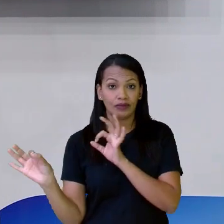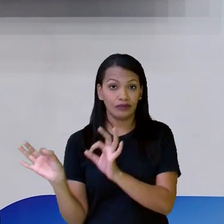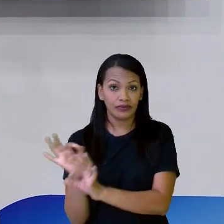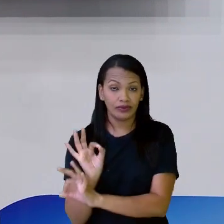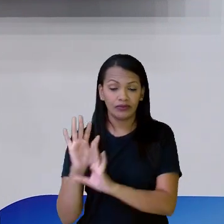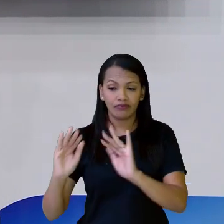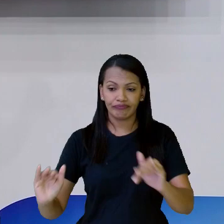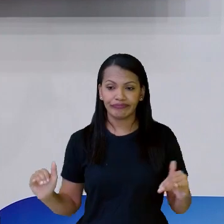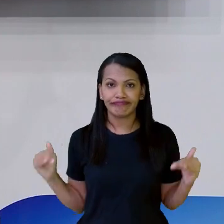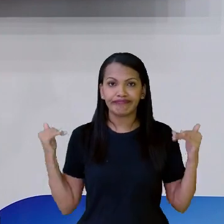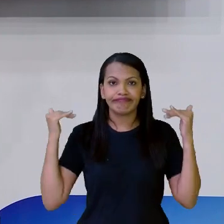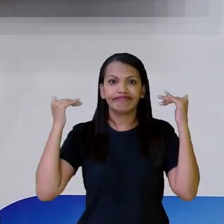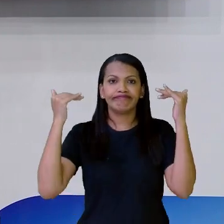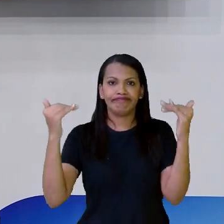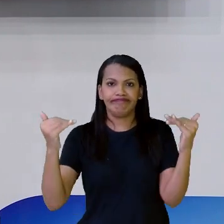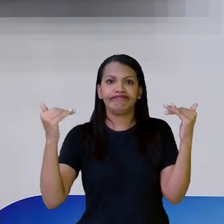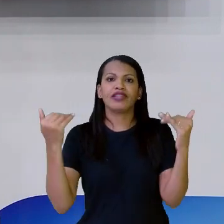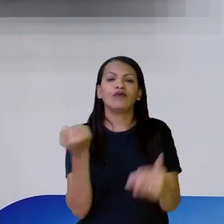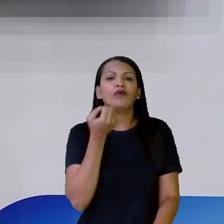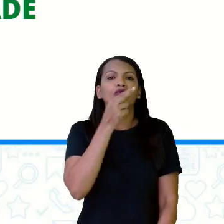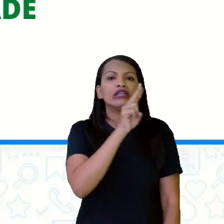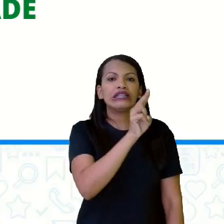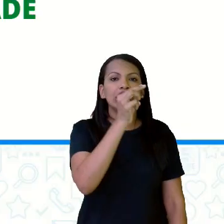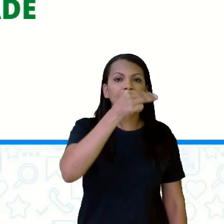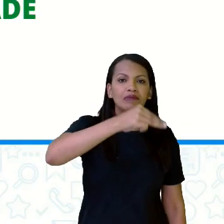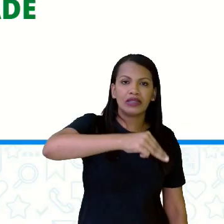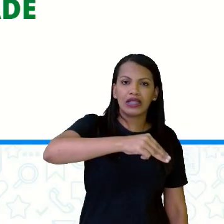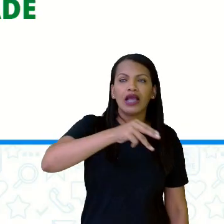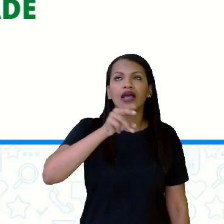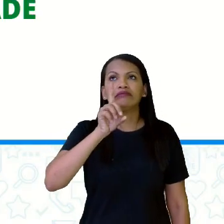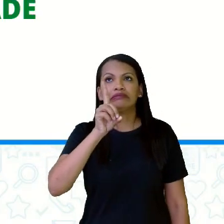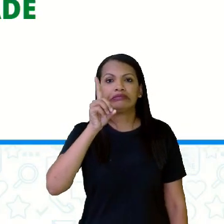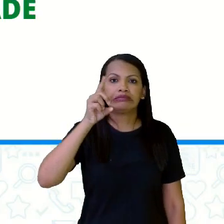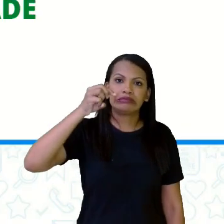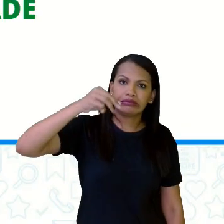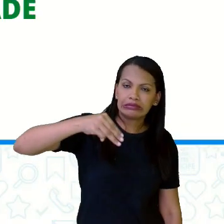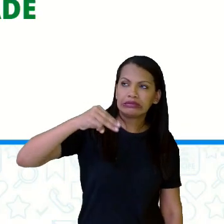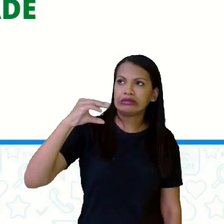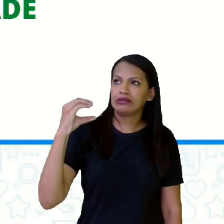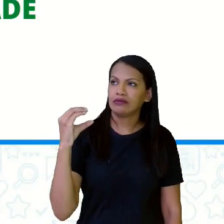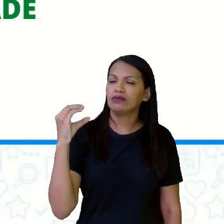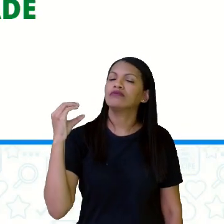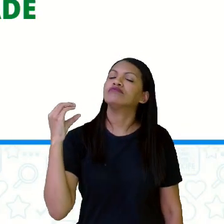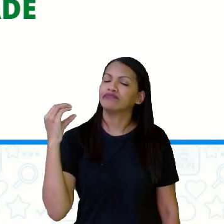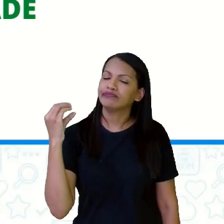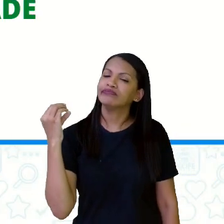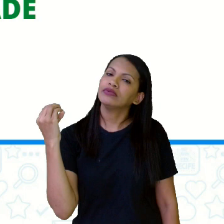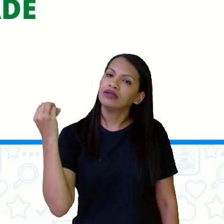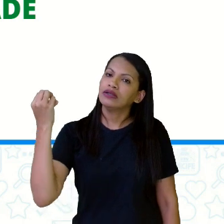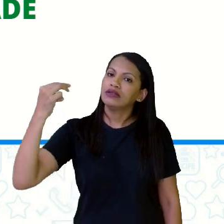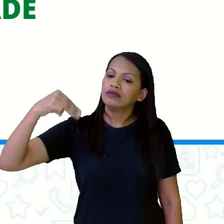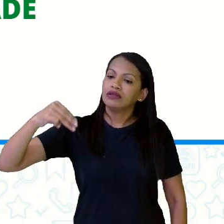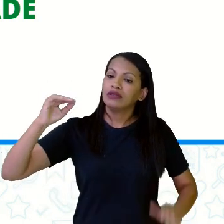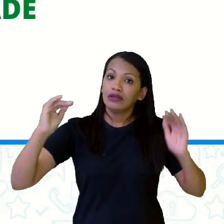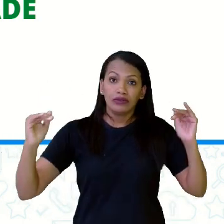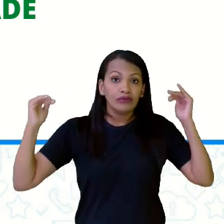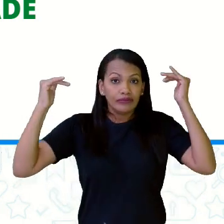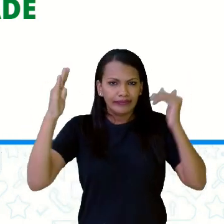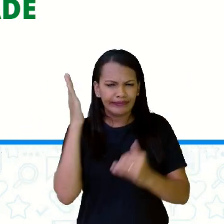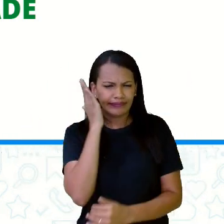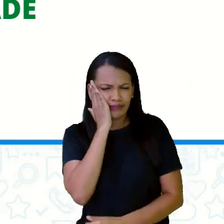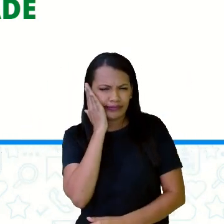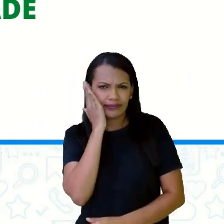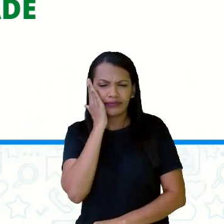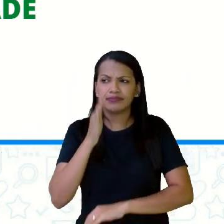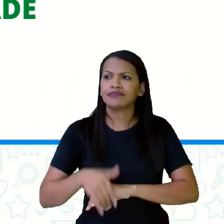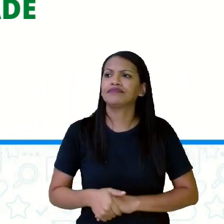ordens eu mudo de classe, beleza? O número 543 possui 3 ordens e uma